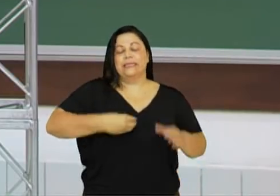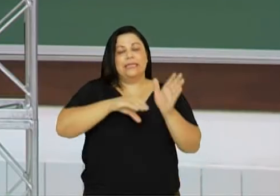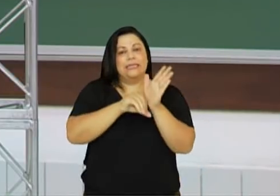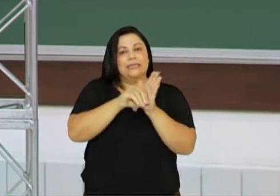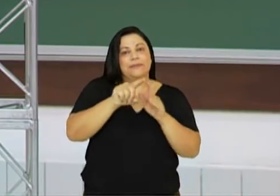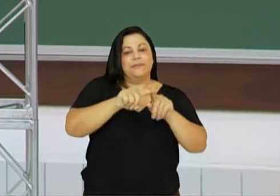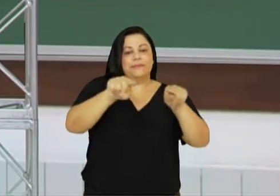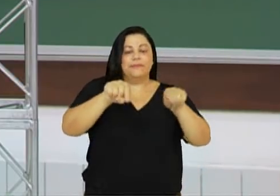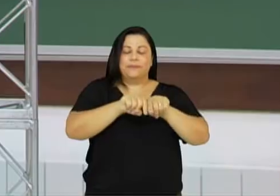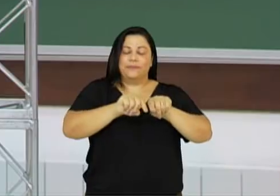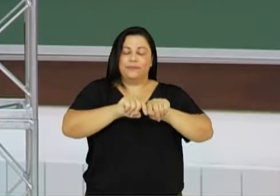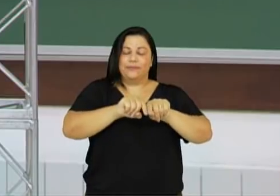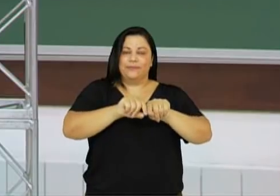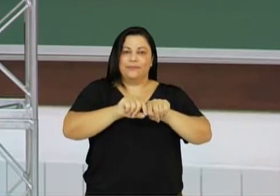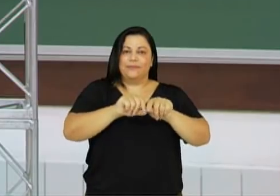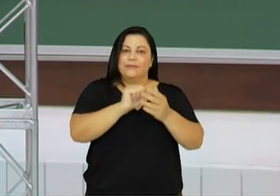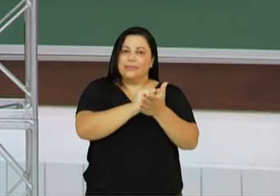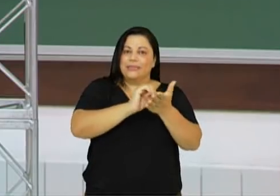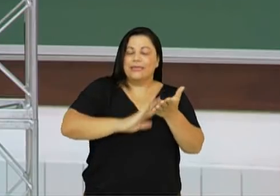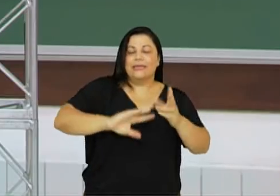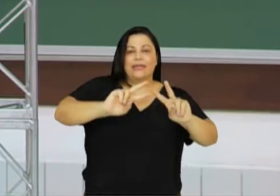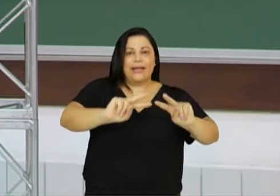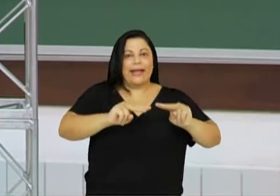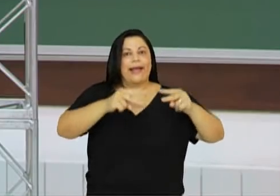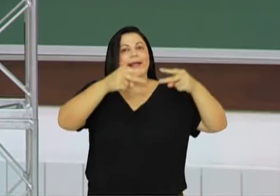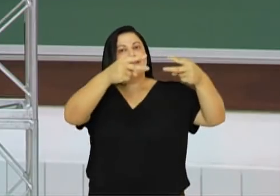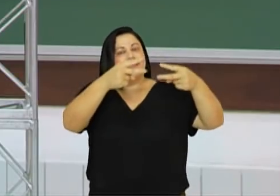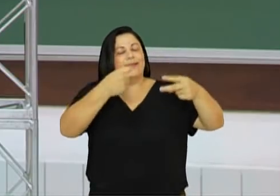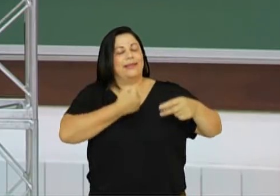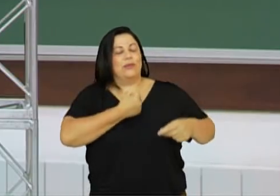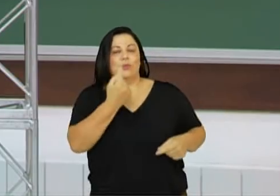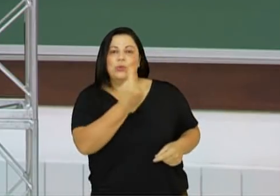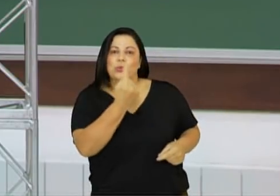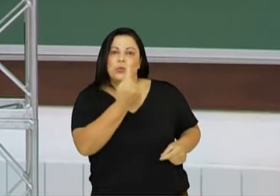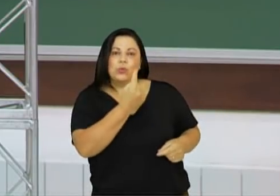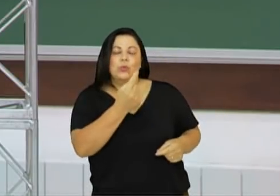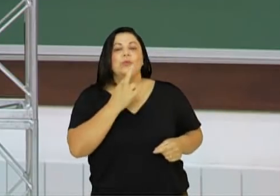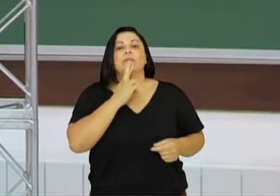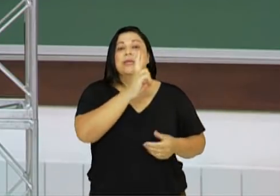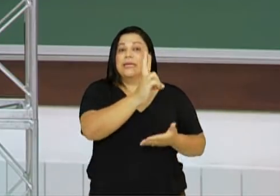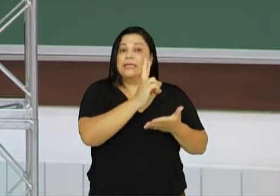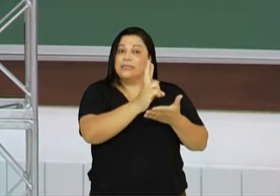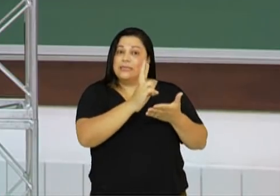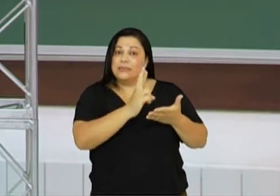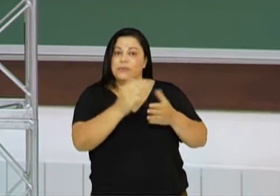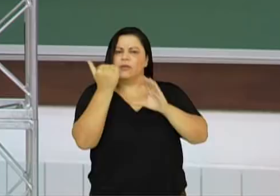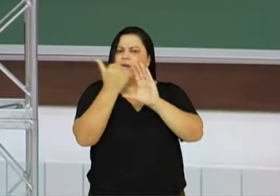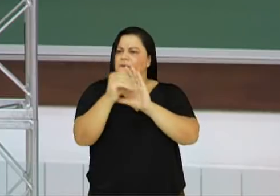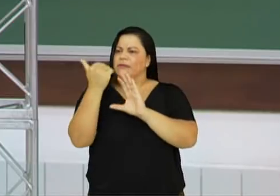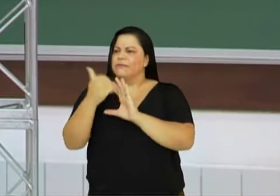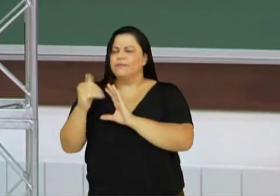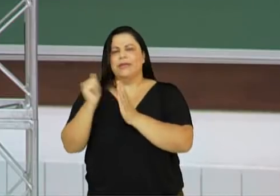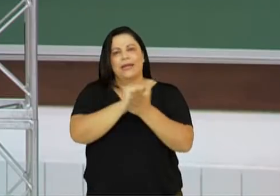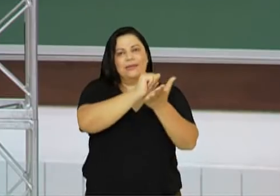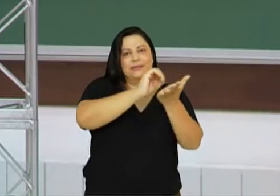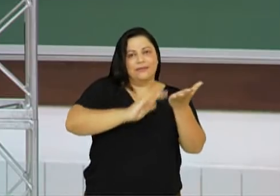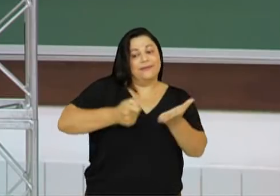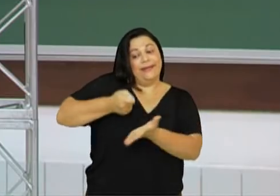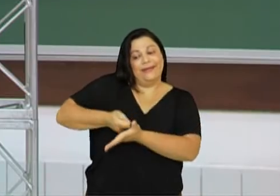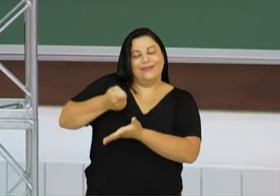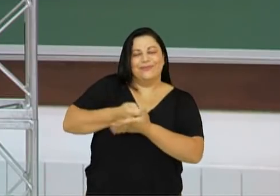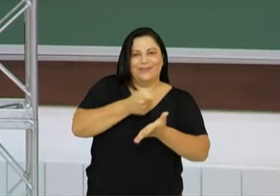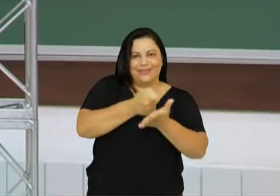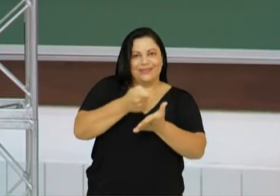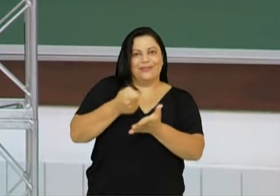número 1, atividade obrigatória, realiza a atividade obrigatória, lembre-se de enviar a atividade obrigatória e ela chega